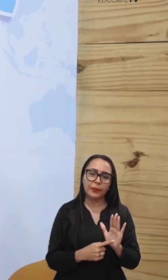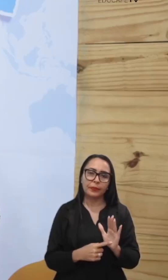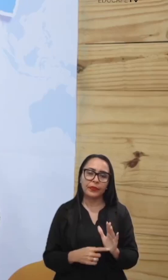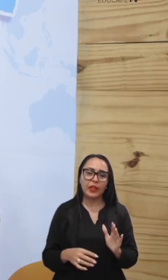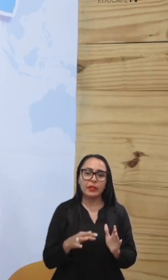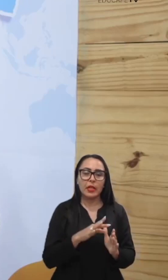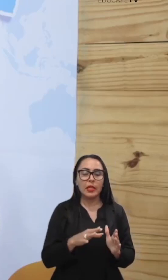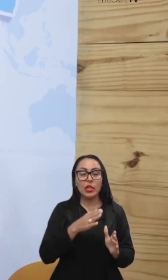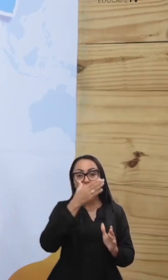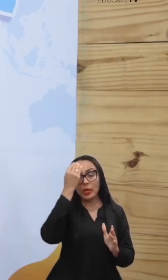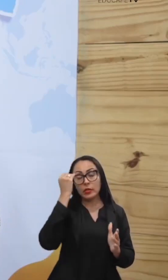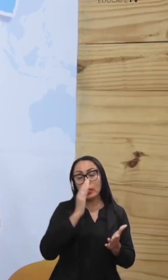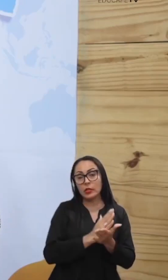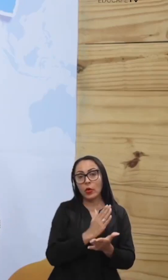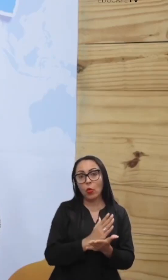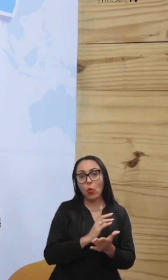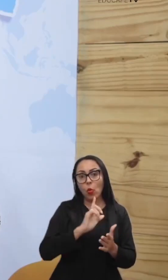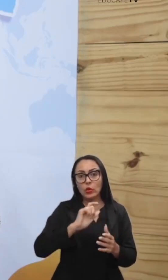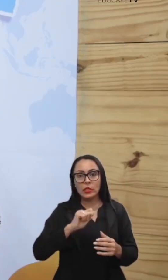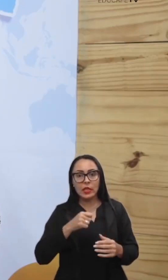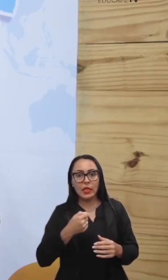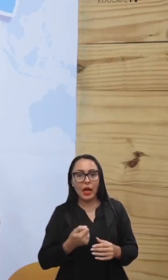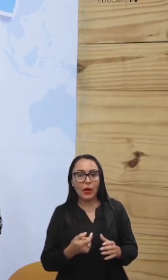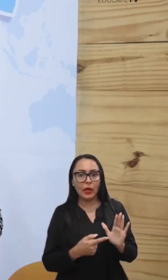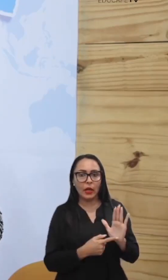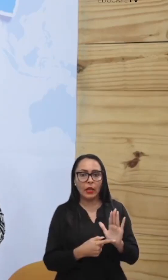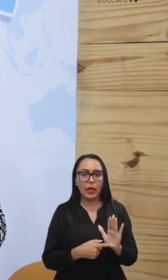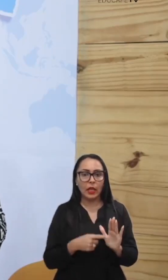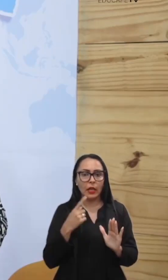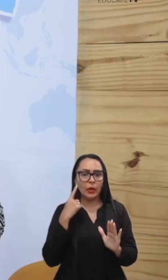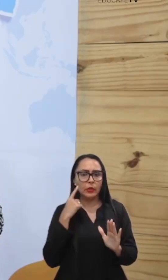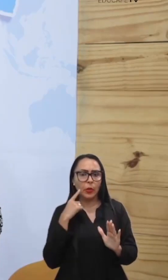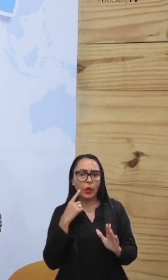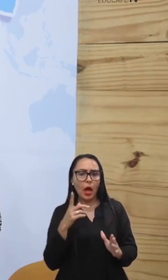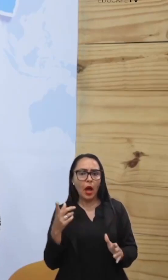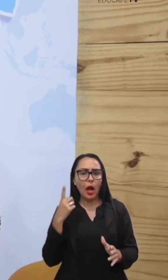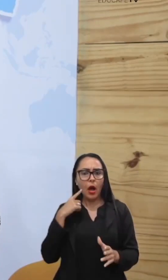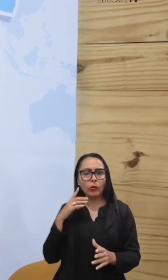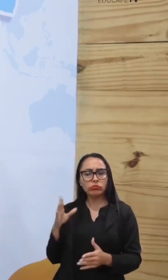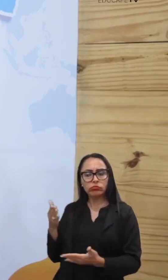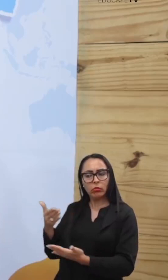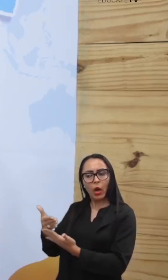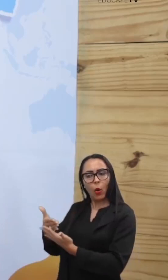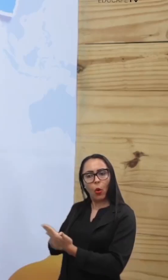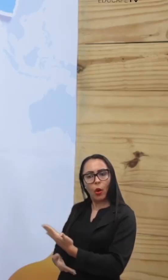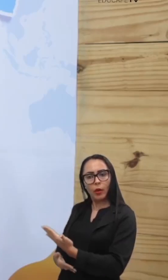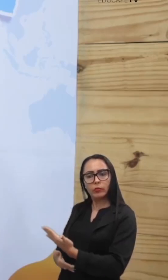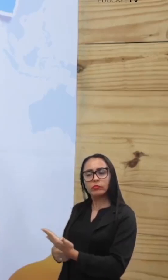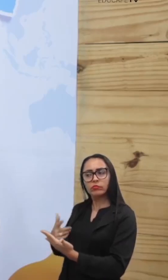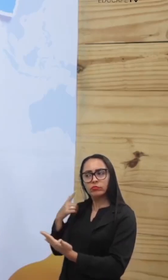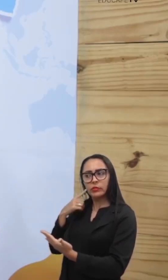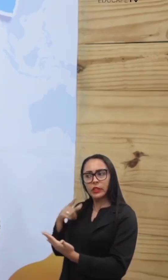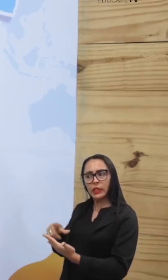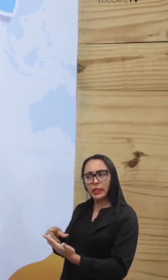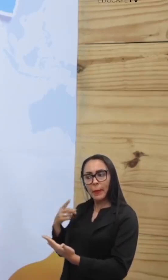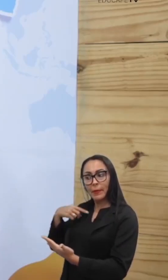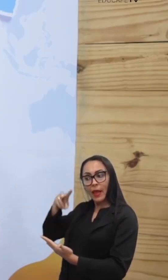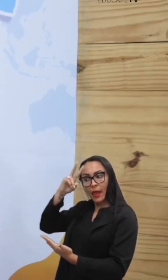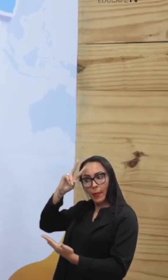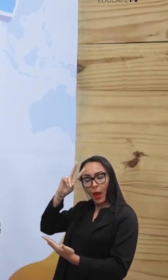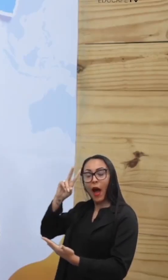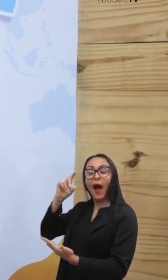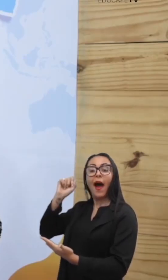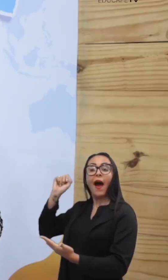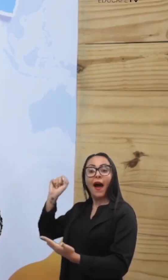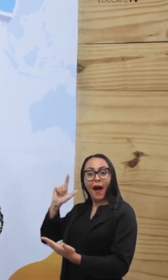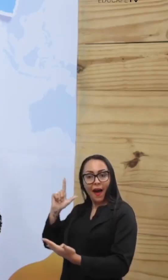ele esquecesse algum sinal, na hora da apresentação, era só ele olhar aquela colinha da escrita de sinais que ele rapidamente ia